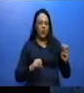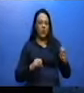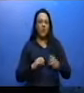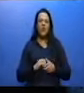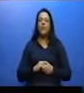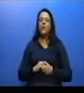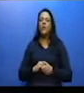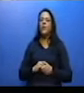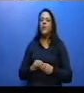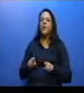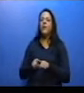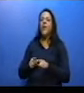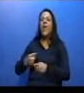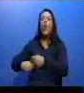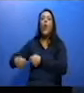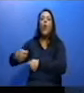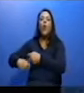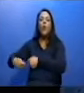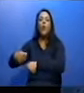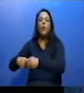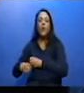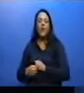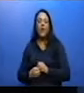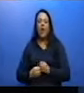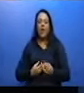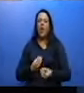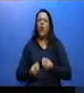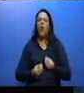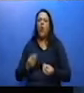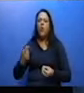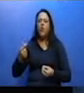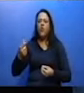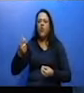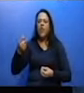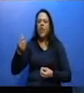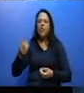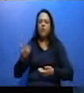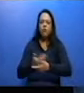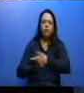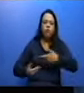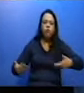econômicos. Quais as principais formas de gerar dinheiro no nosso estado?